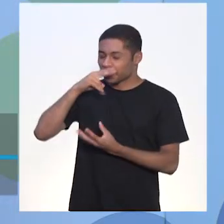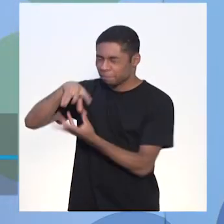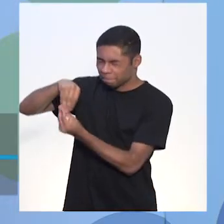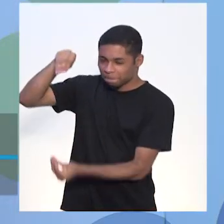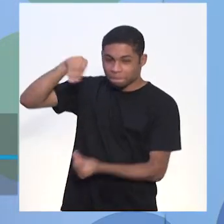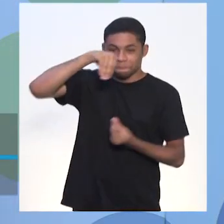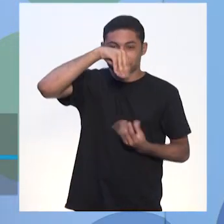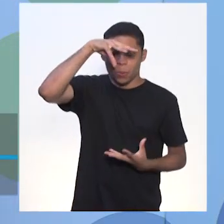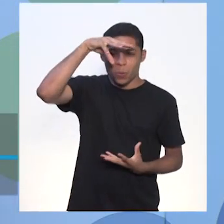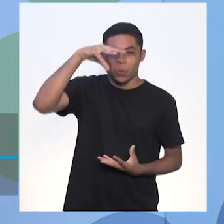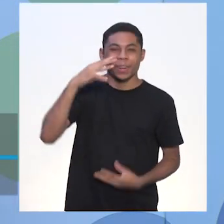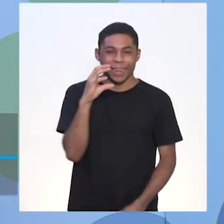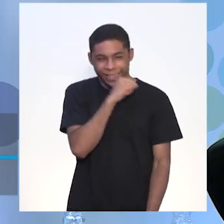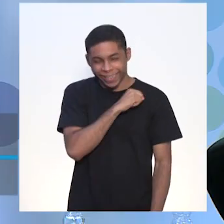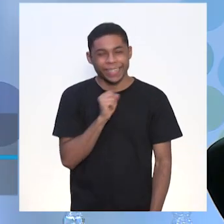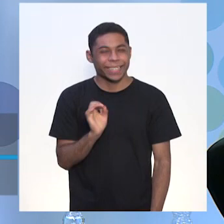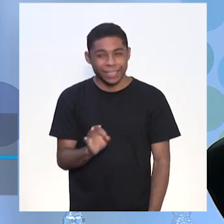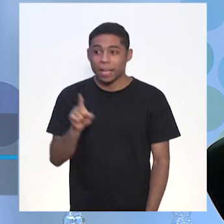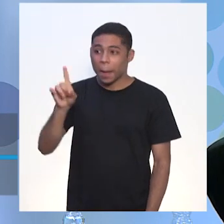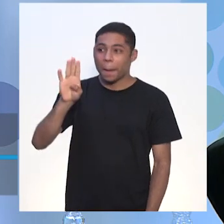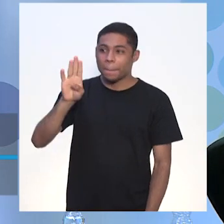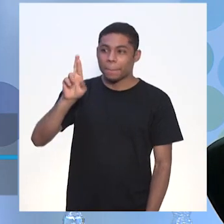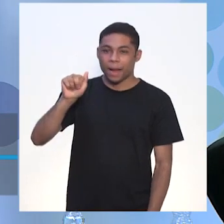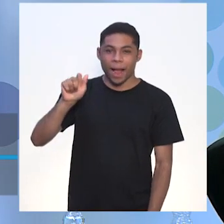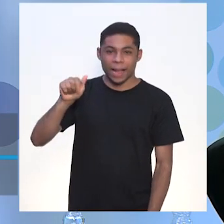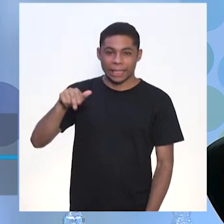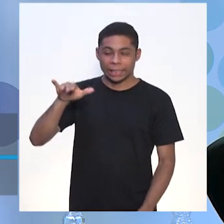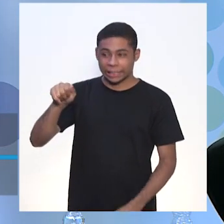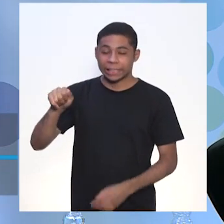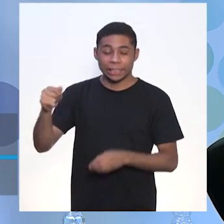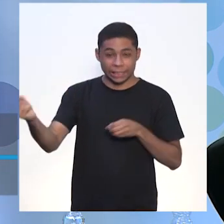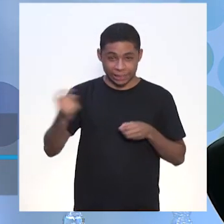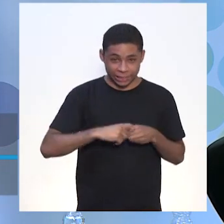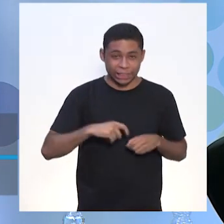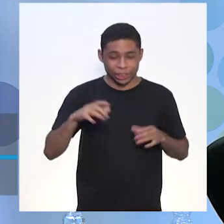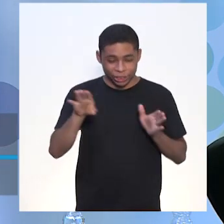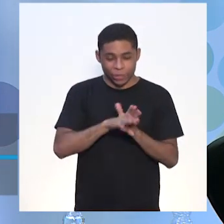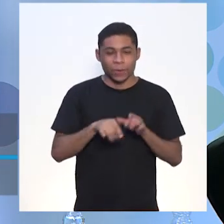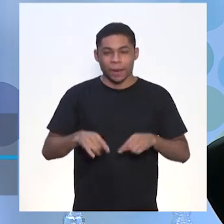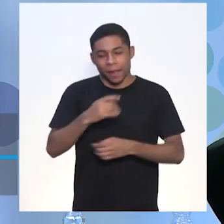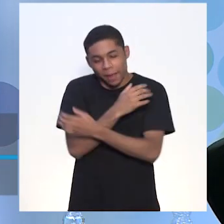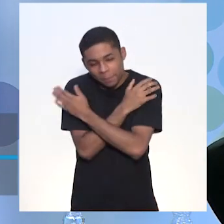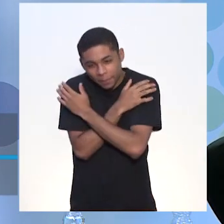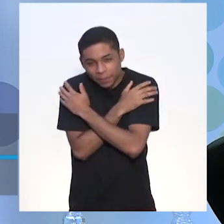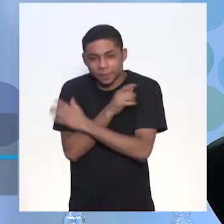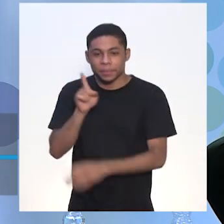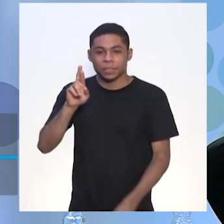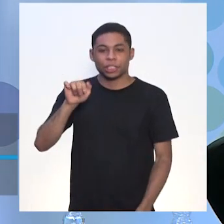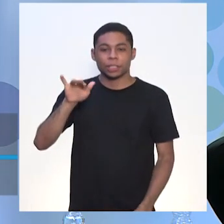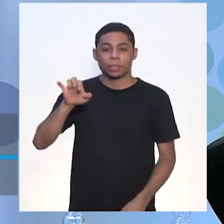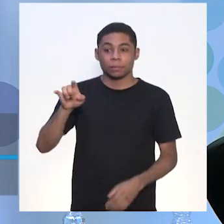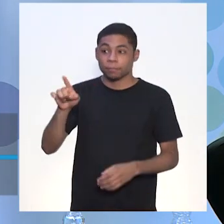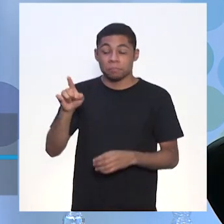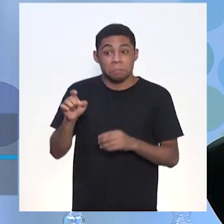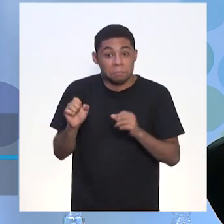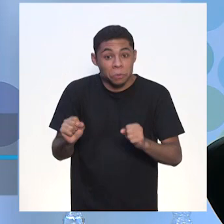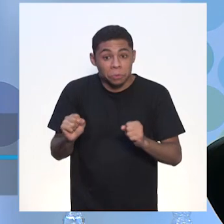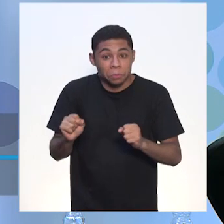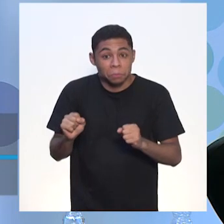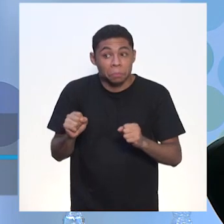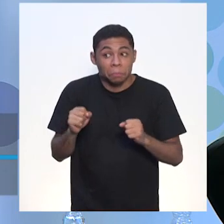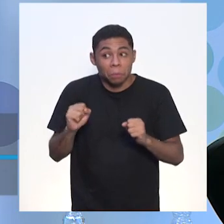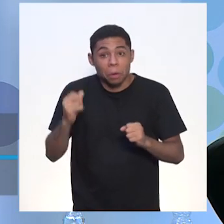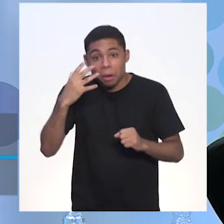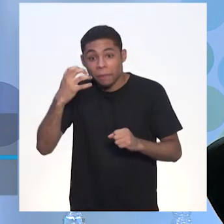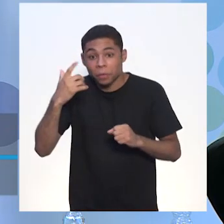luz. Fui na cidade de Bragança visitar a professora Regiane. Um abraço para ela, viu? Muito legal. Quem sabe numa outra nós vamos gravar